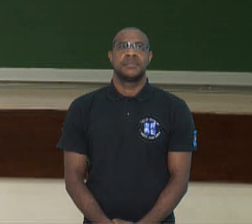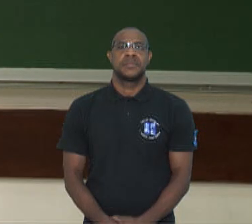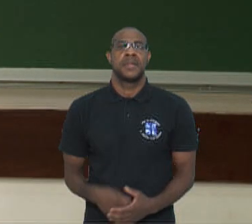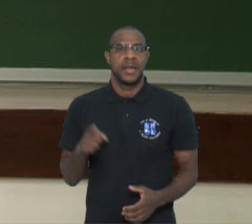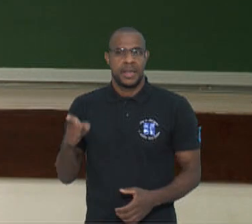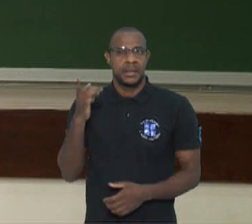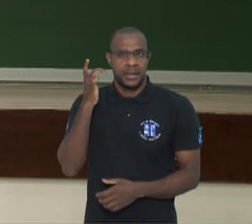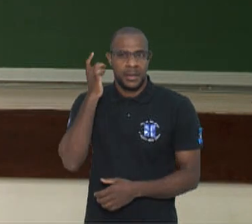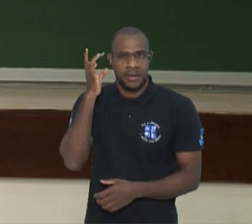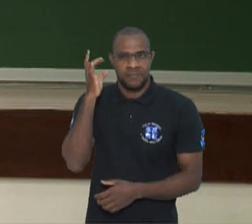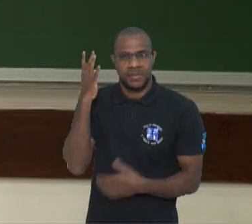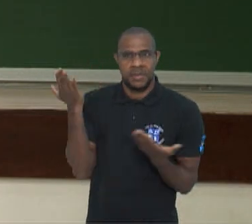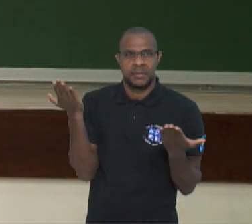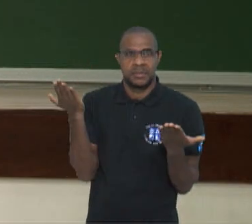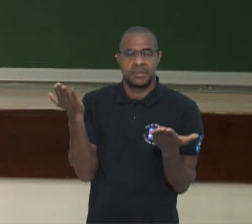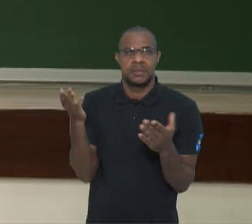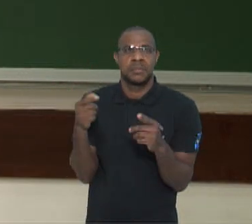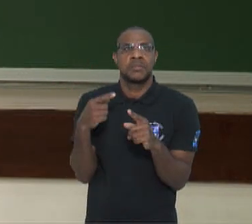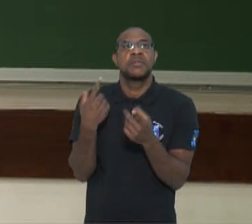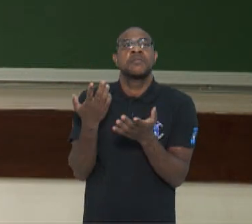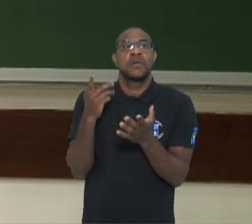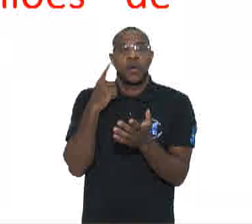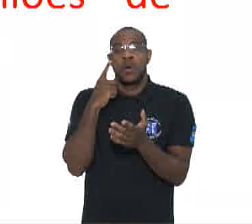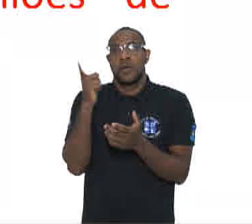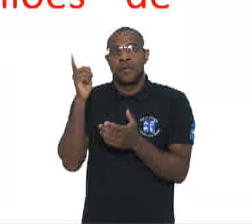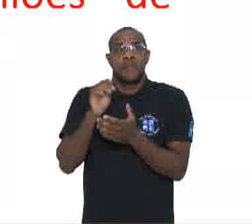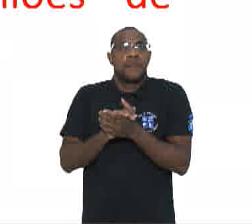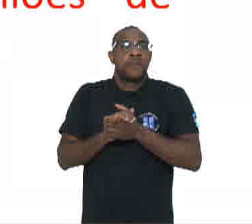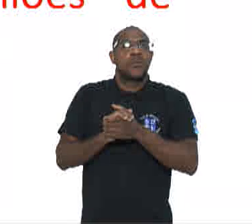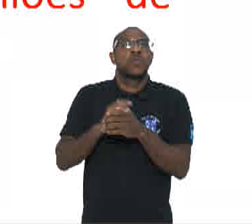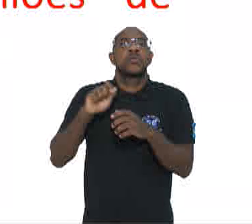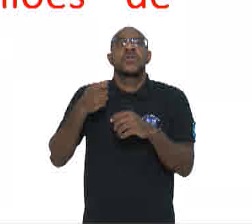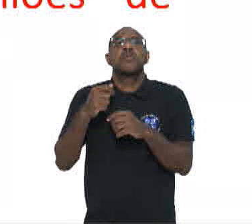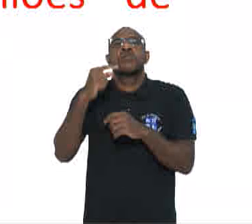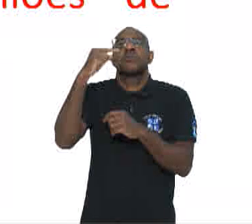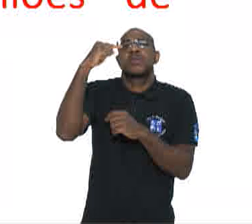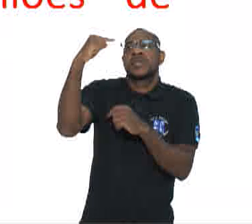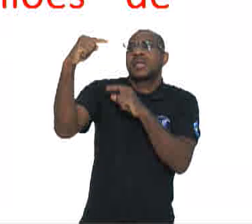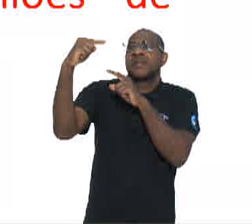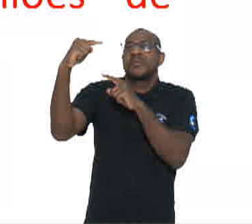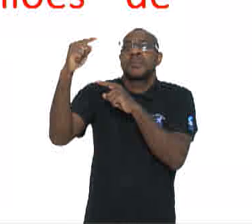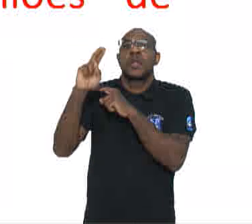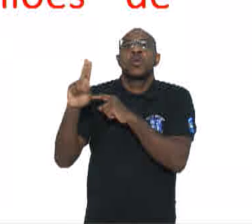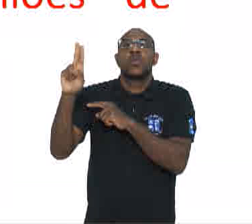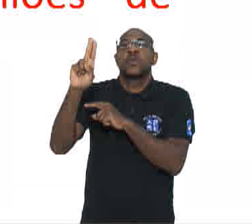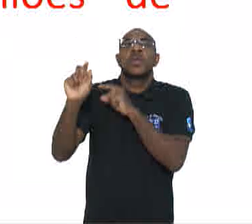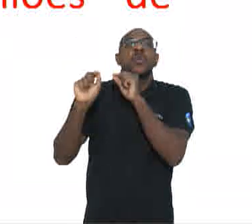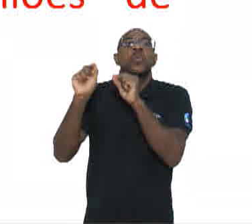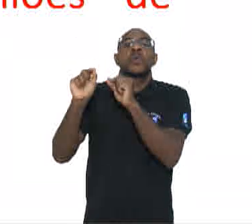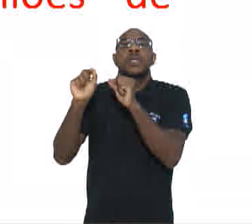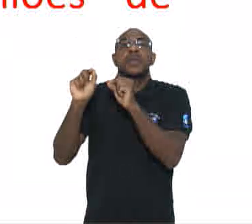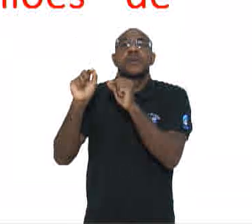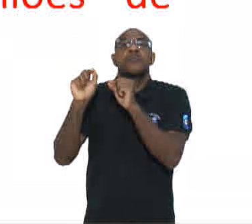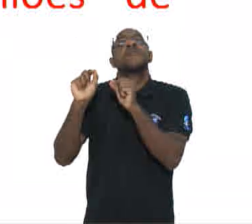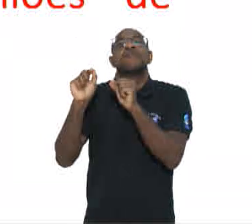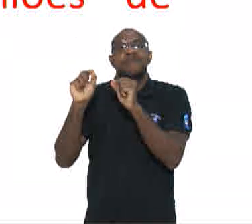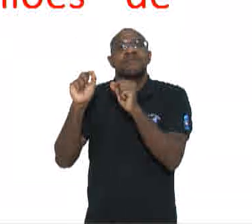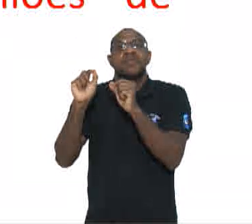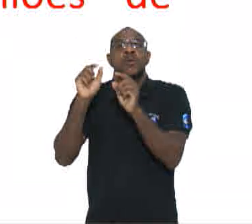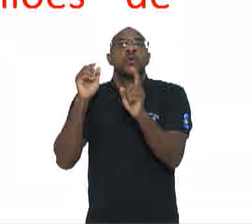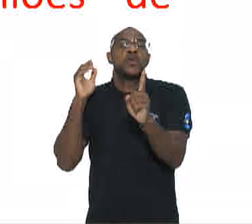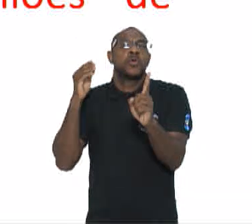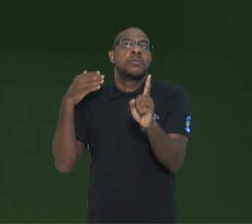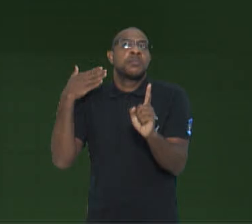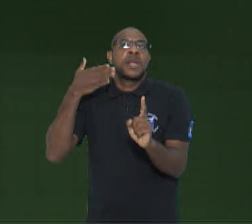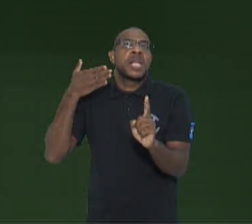Essa é fácil, né, pessoal? Então, vamos lá. O sinal de travessão foi utilizado para introduzir o discurso